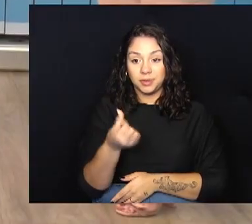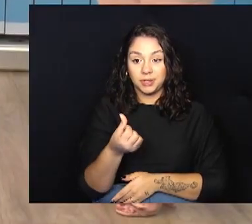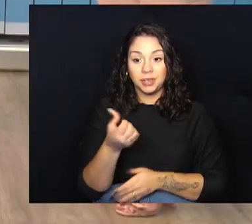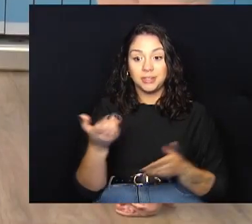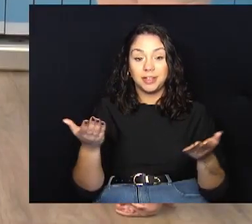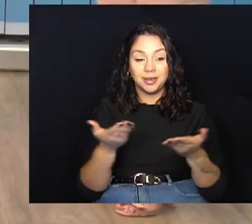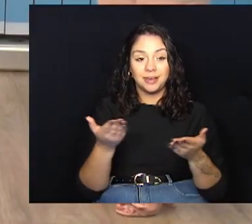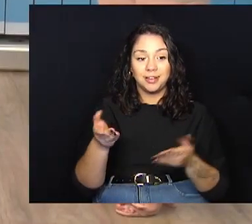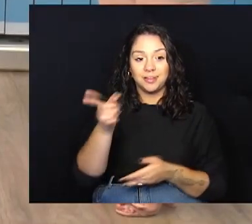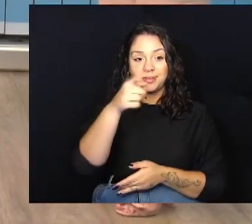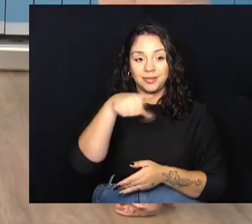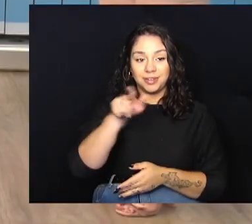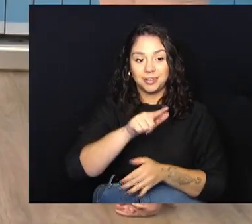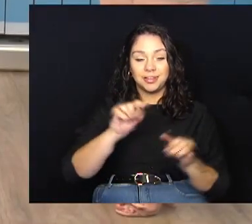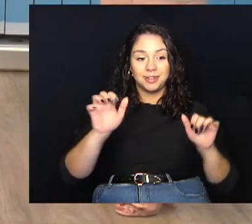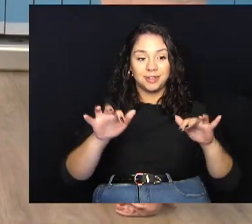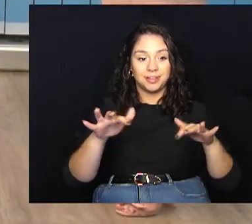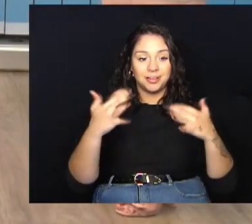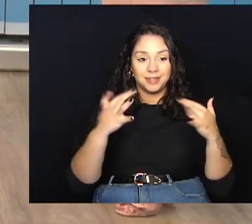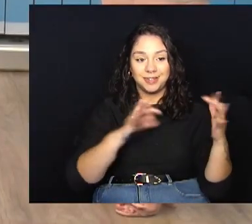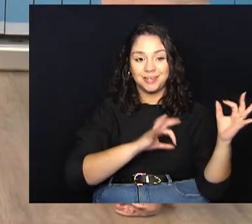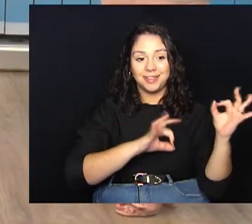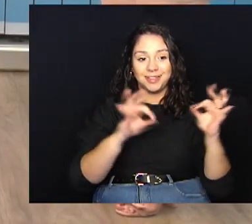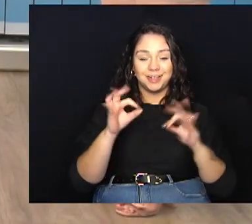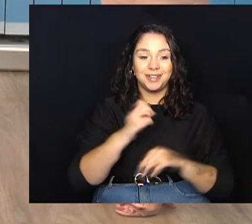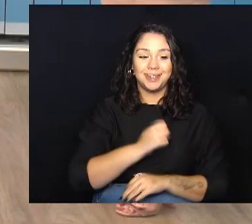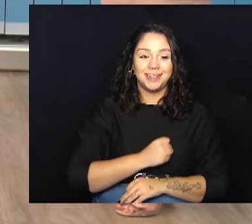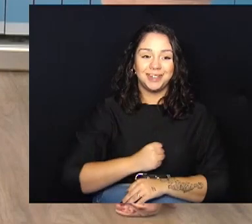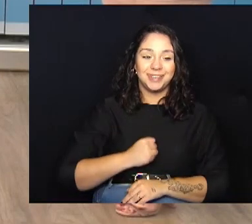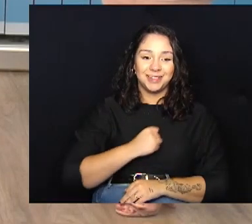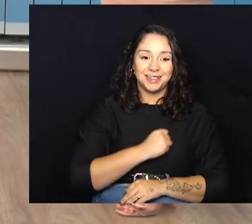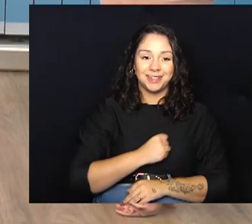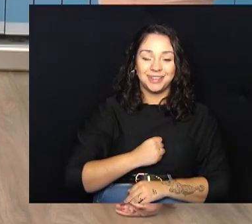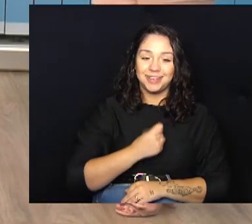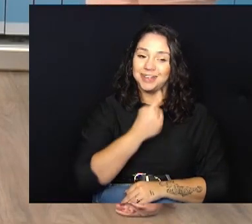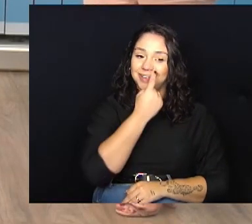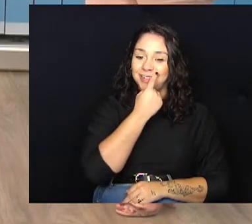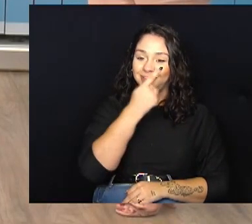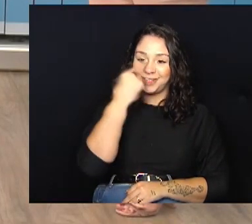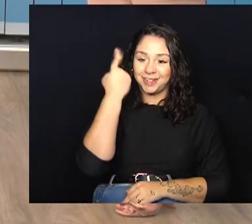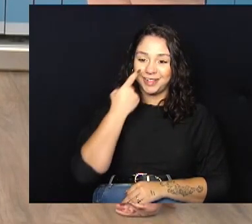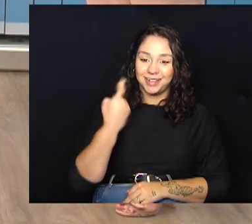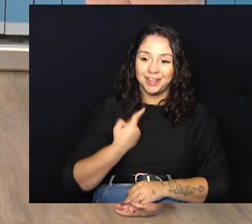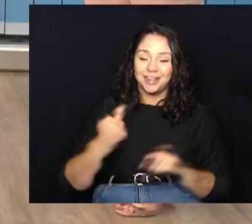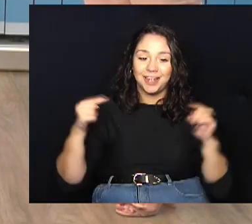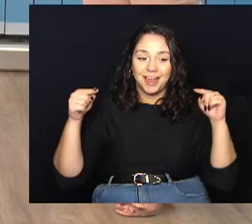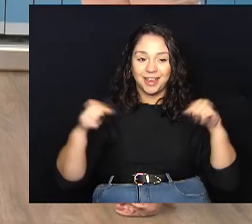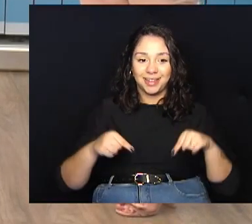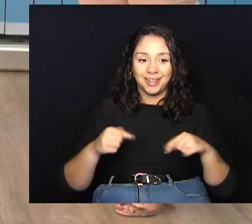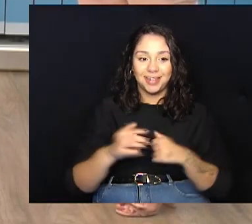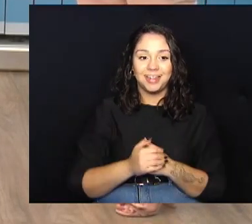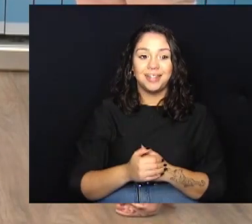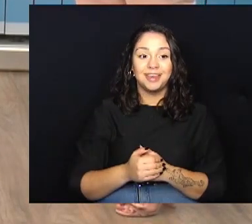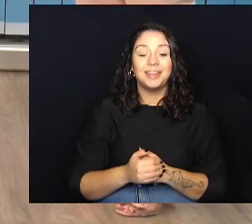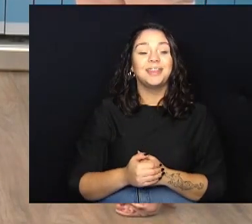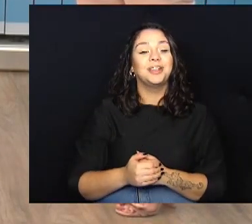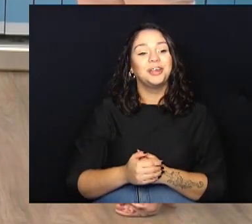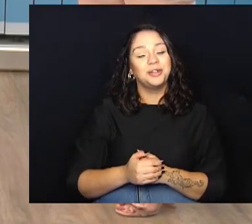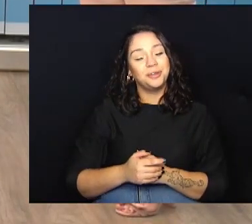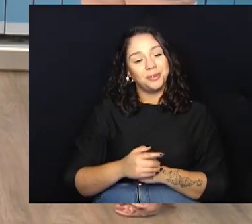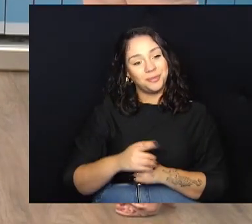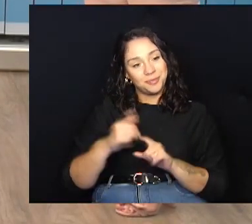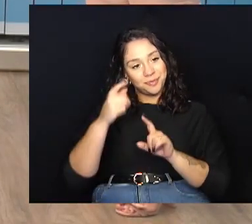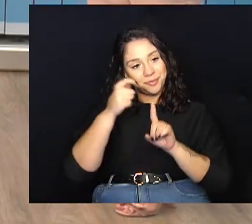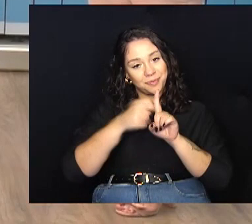você que está nos acompanhando estava com saudade da mina Abreu aqui nos nossos estúdios durante todo o mês de Julho